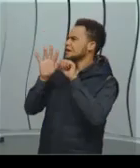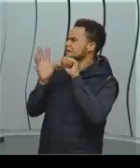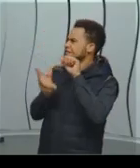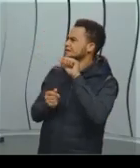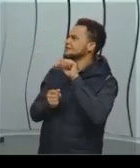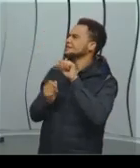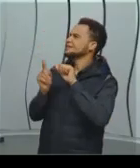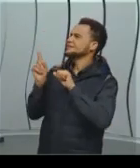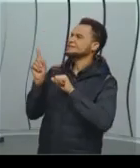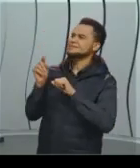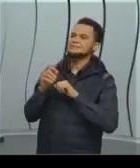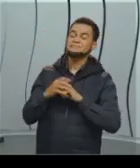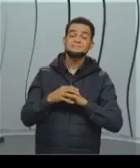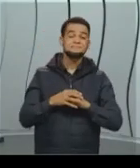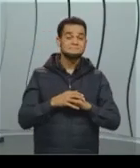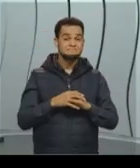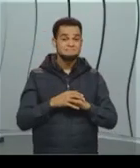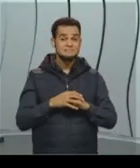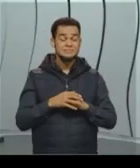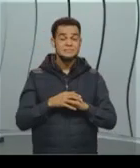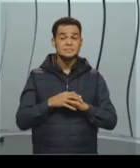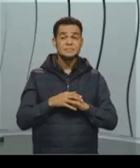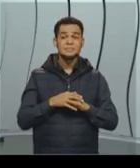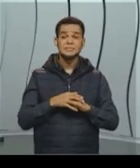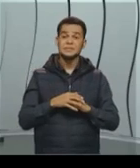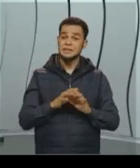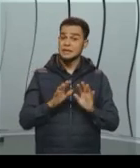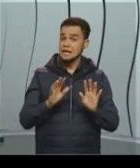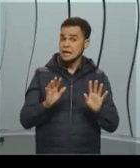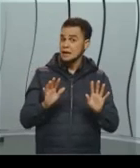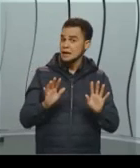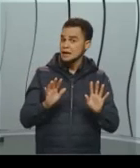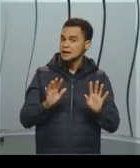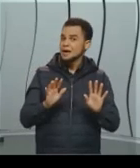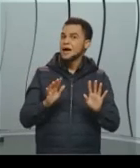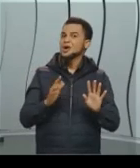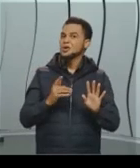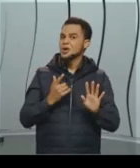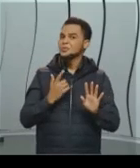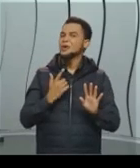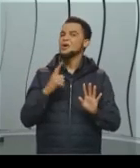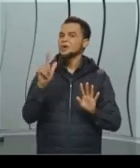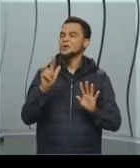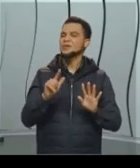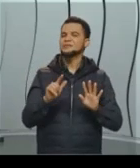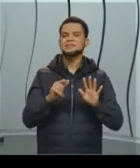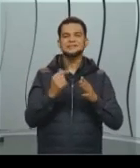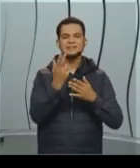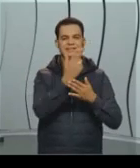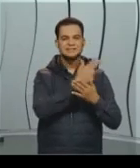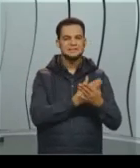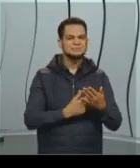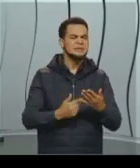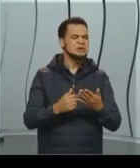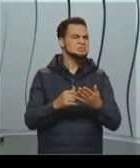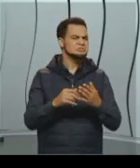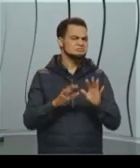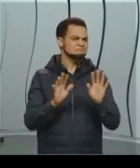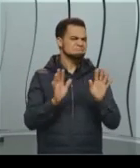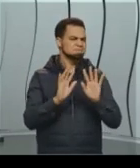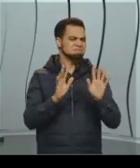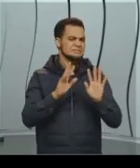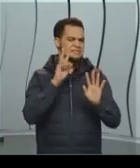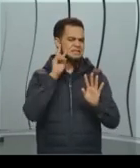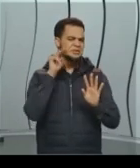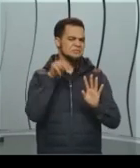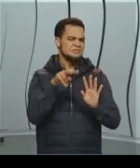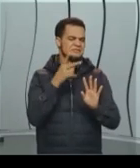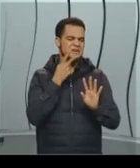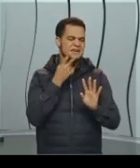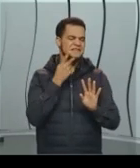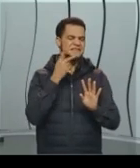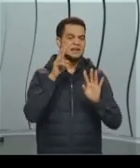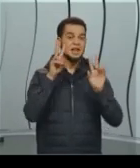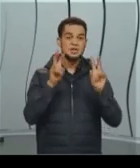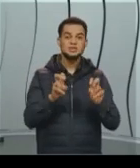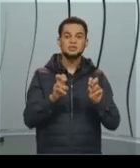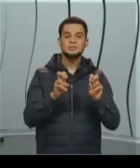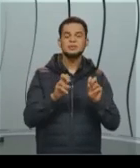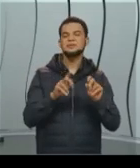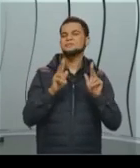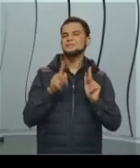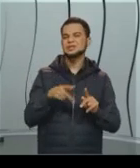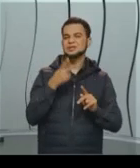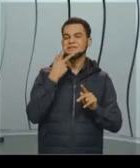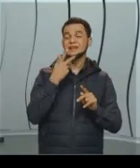Essa é uma imagem que a gente nunca ouve, né? Ou vê alguma coisa a respeito, alguém falar, olha, eu lembro da